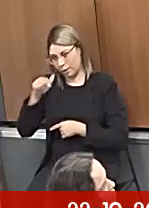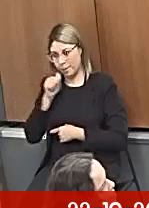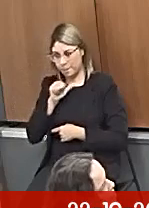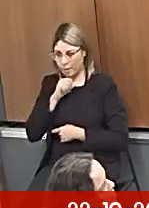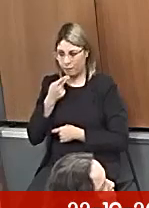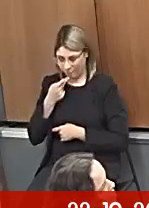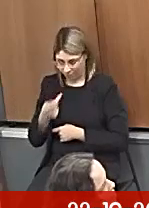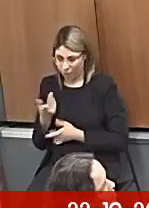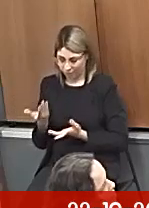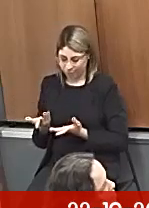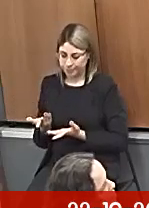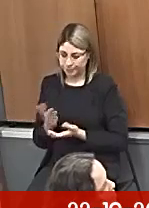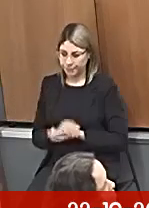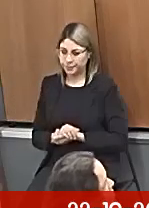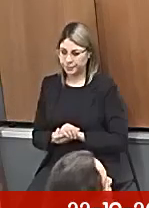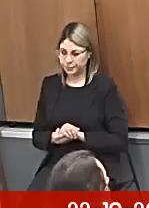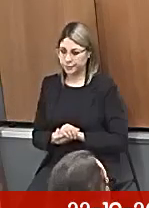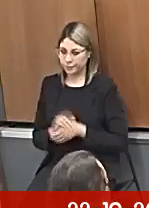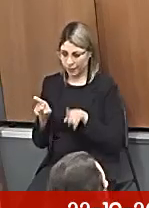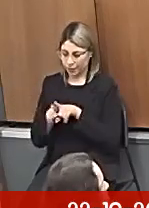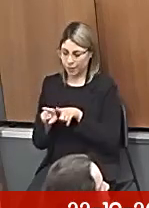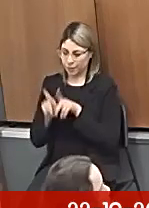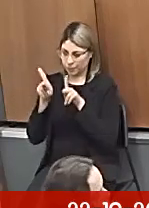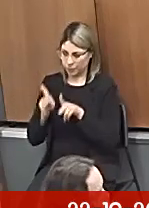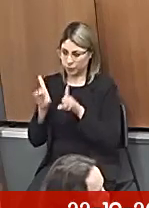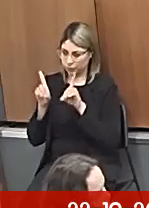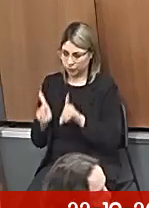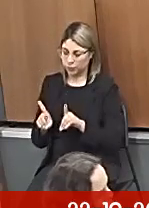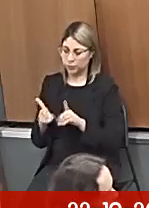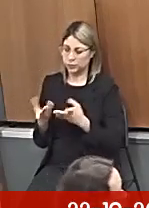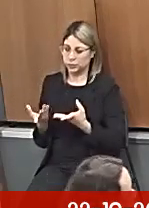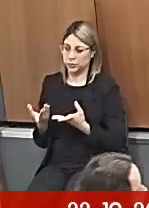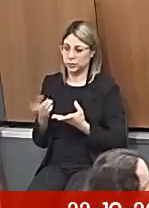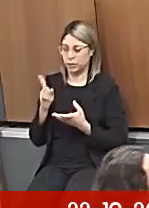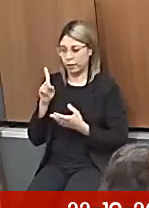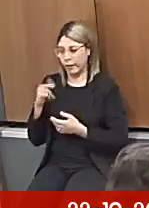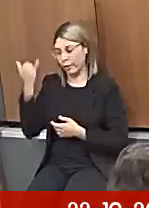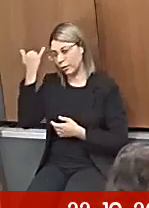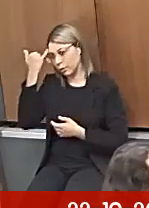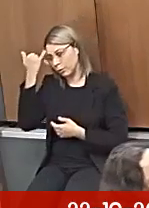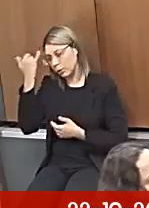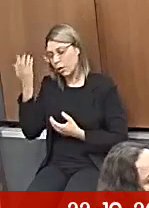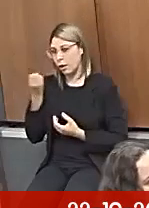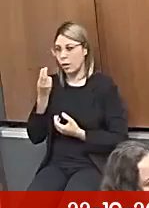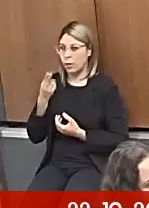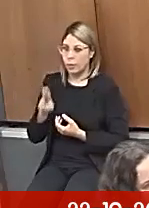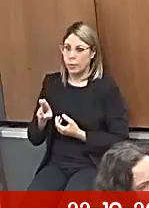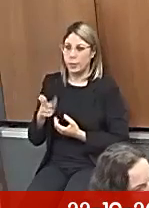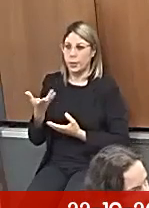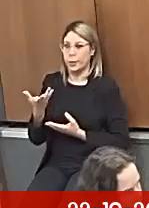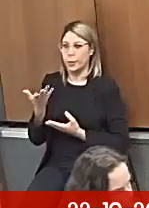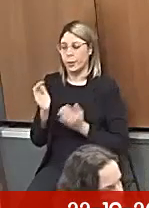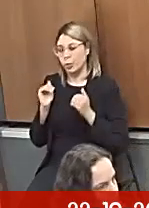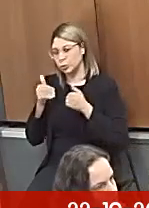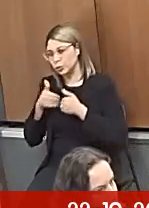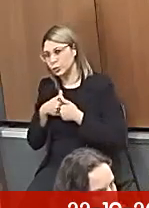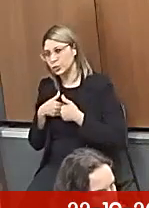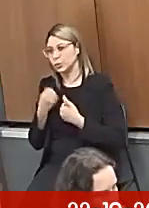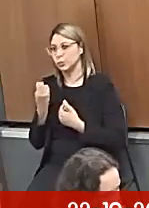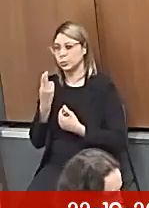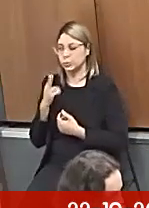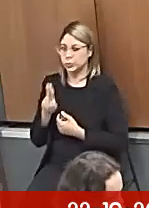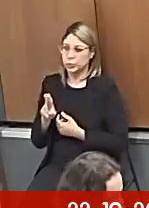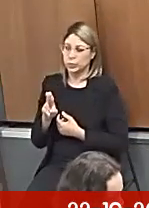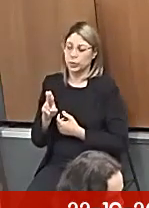das mães, né, de pessoas com deficiência, seja intelectual, seja ela com autismo, seja ela